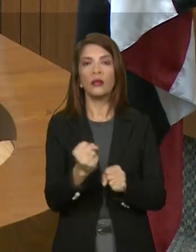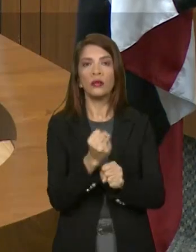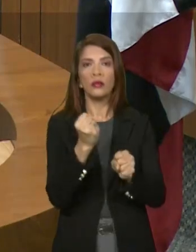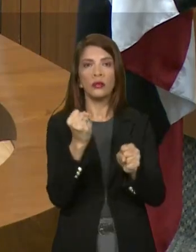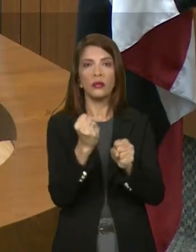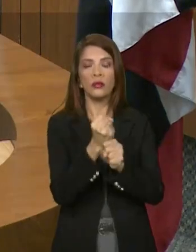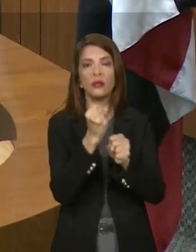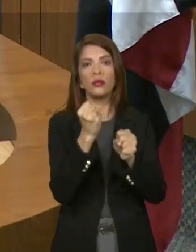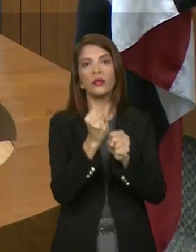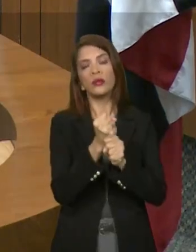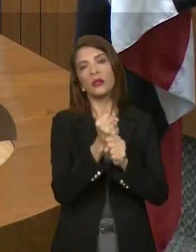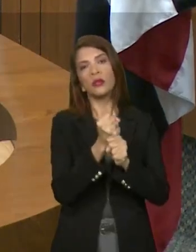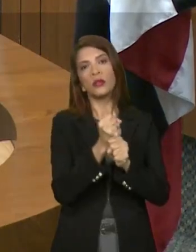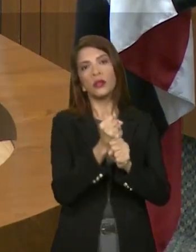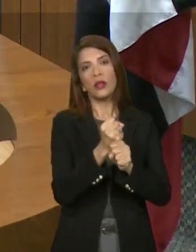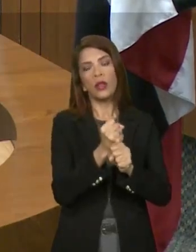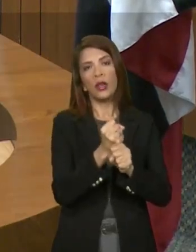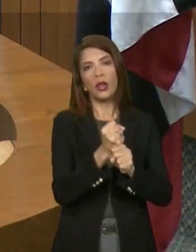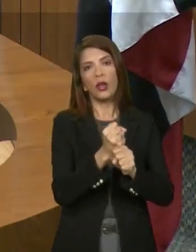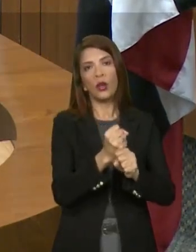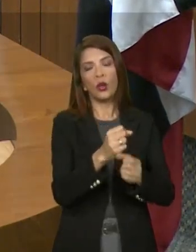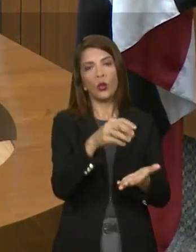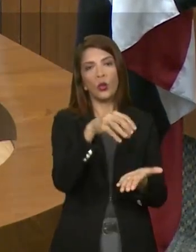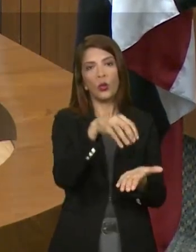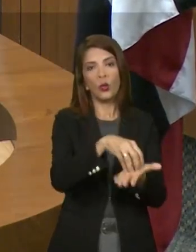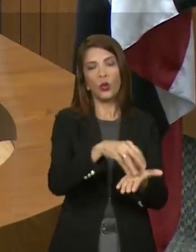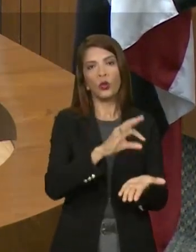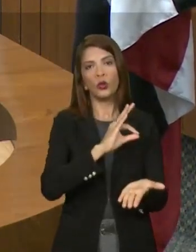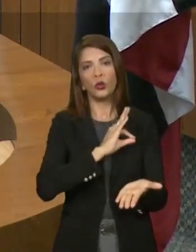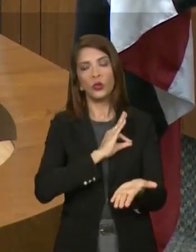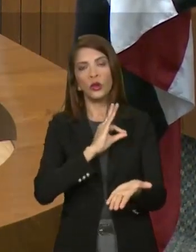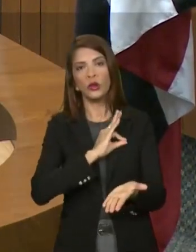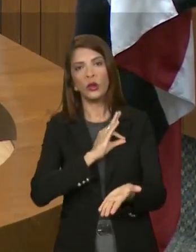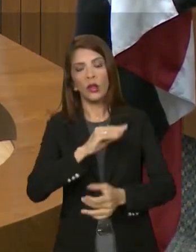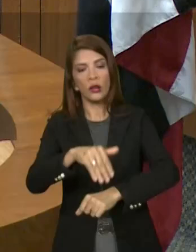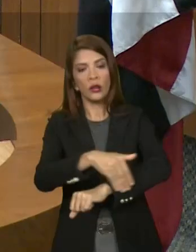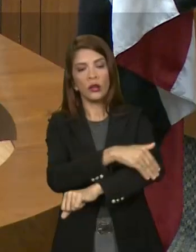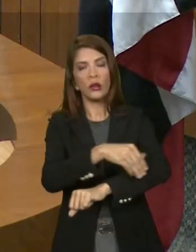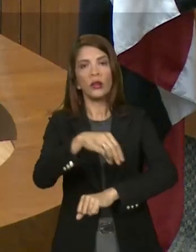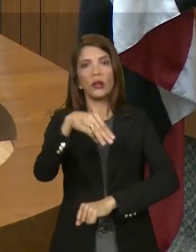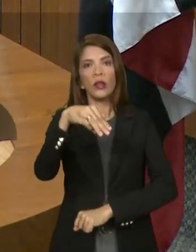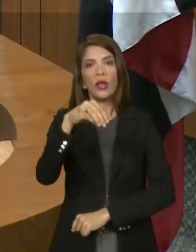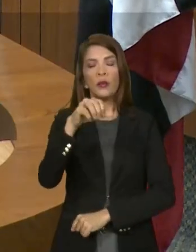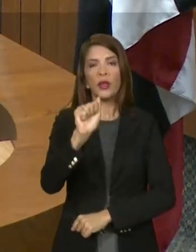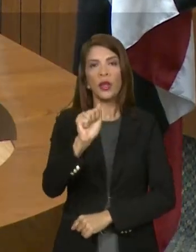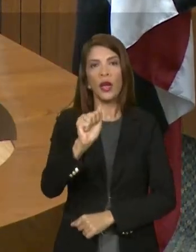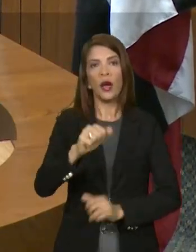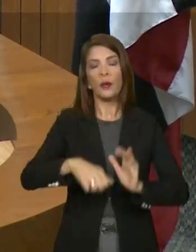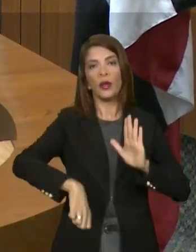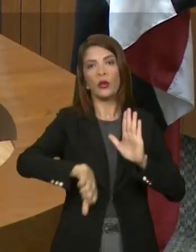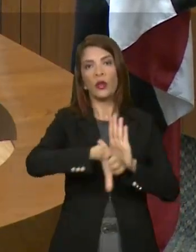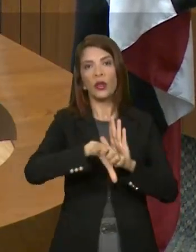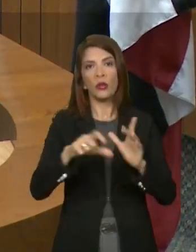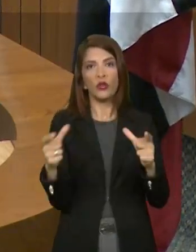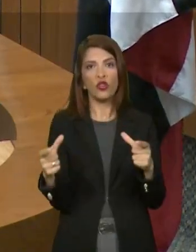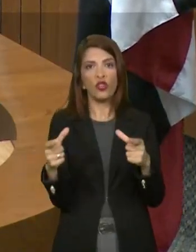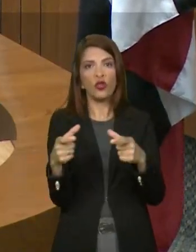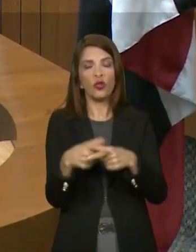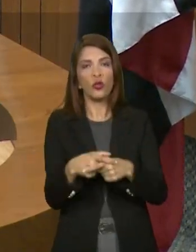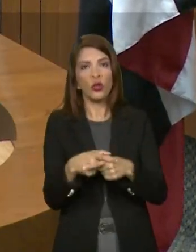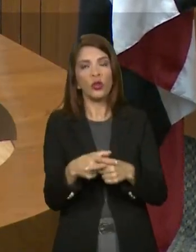um posto policial naquela MA para diminuir a criminalidade daquela região. Também